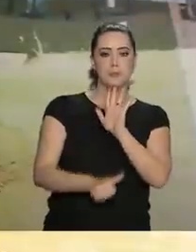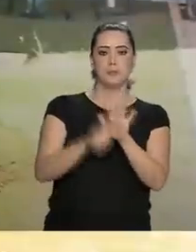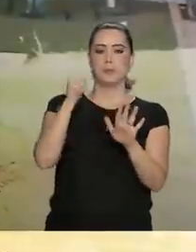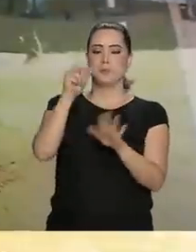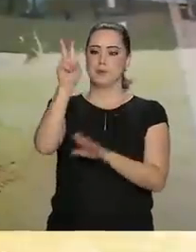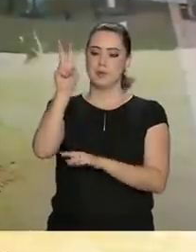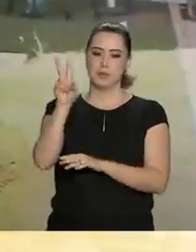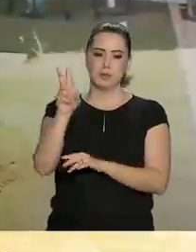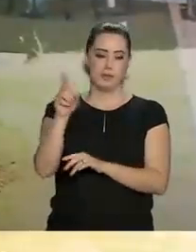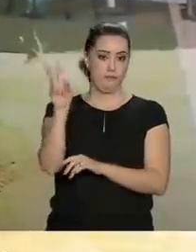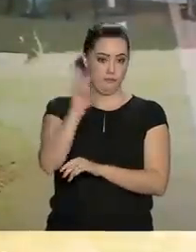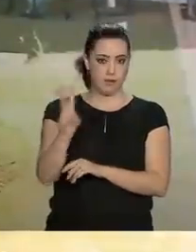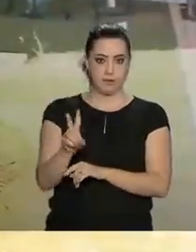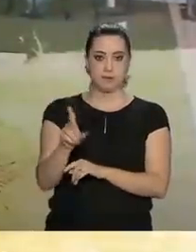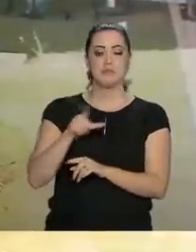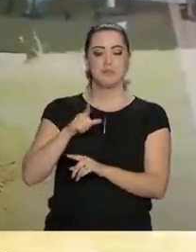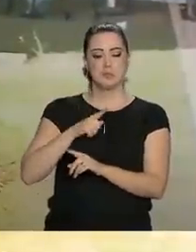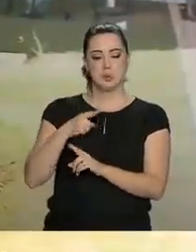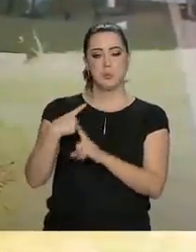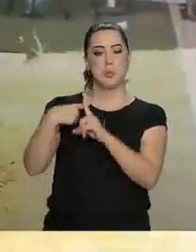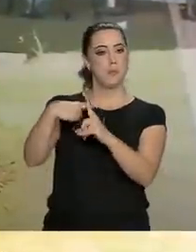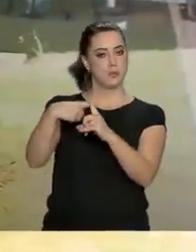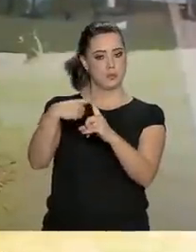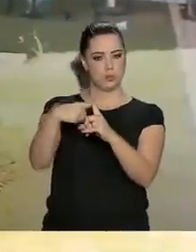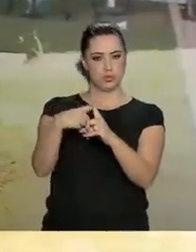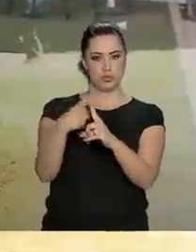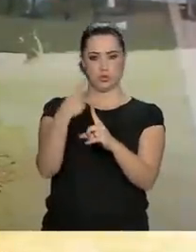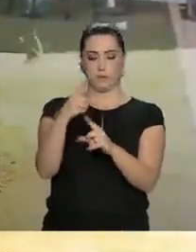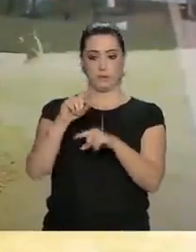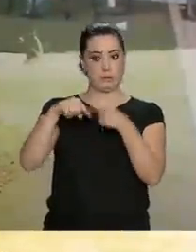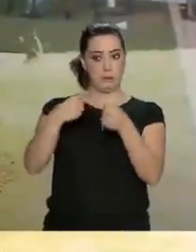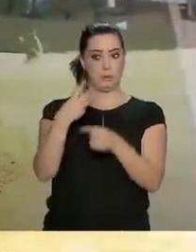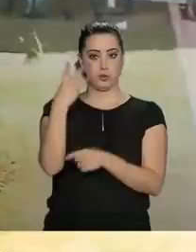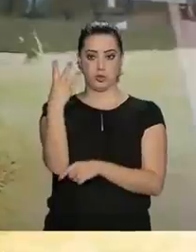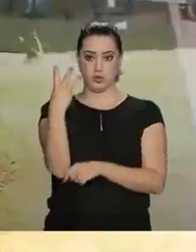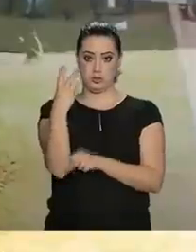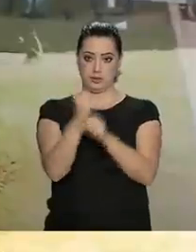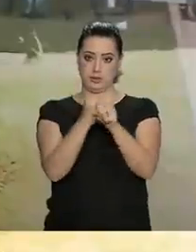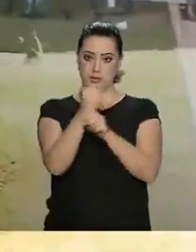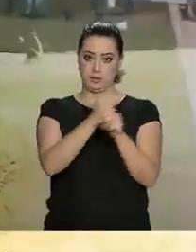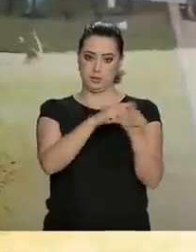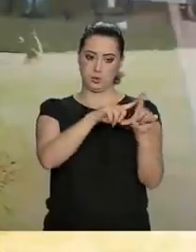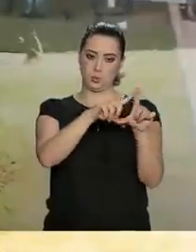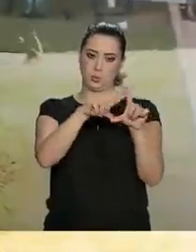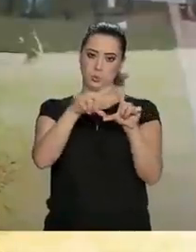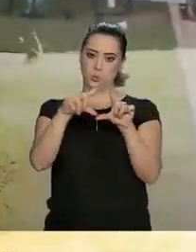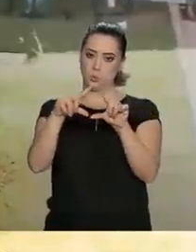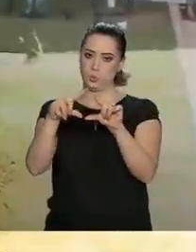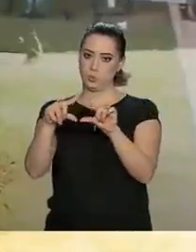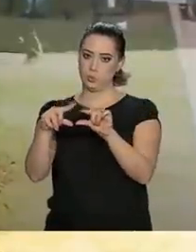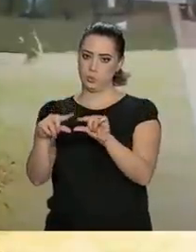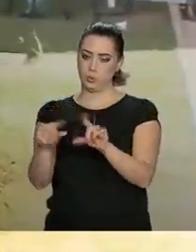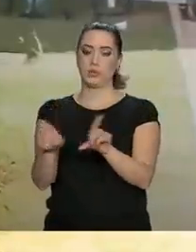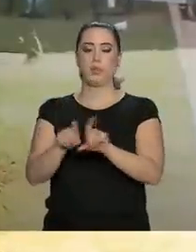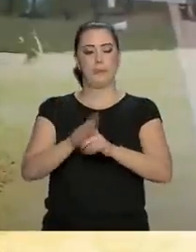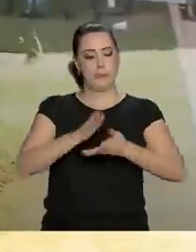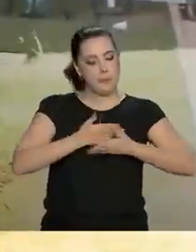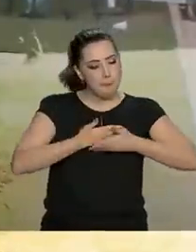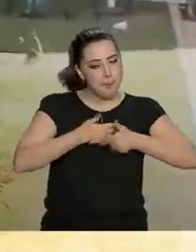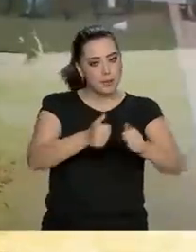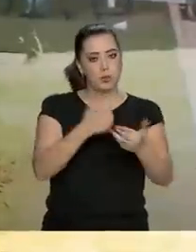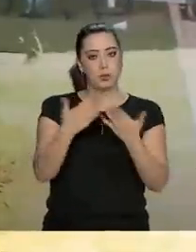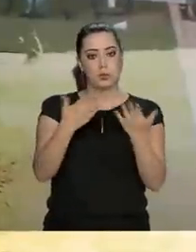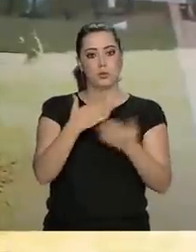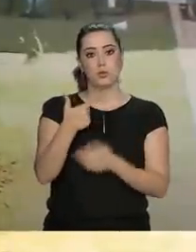resultado positivo anual depois de 3 anos de retração no emprego. Também é o melhor desempenho